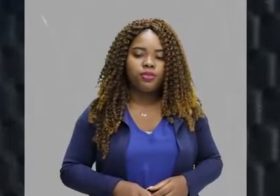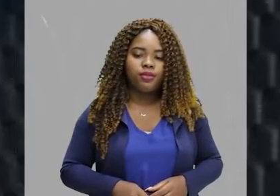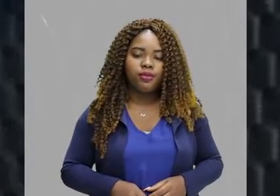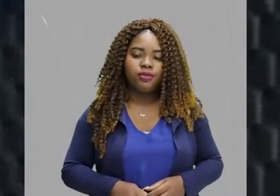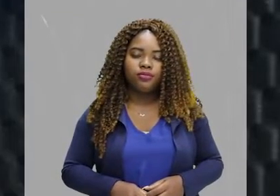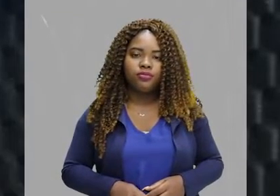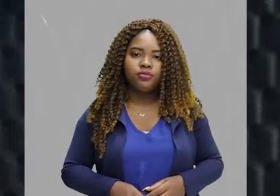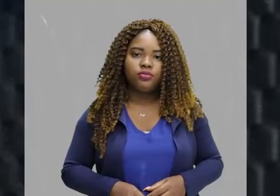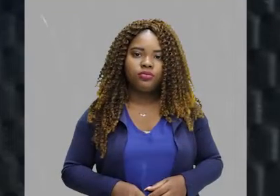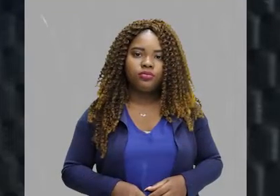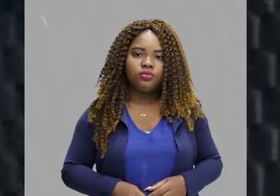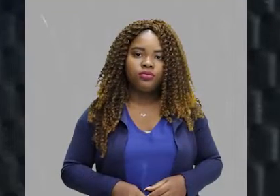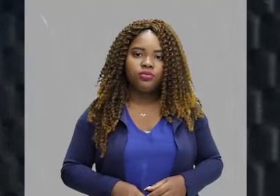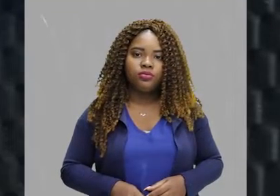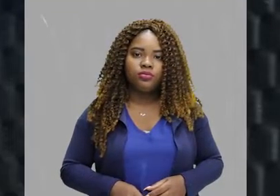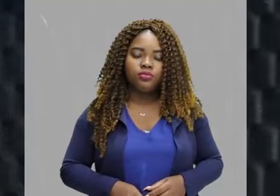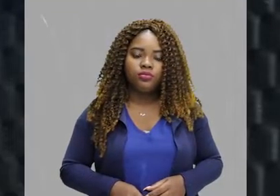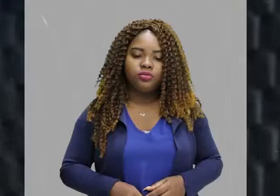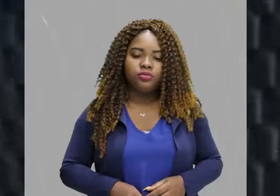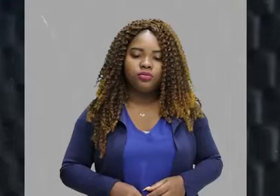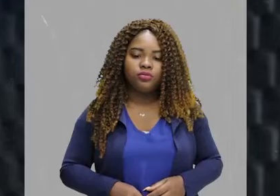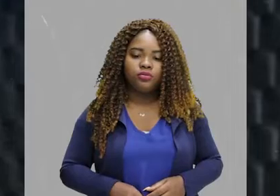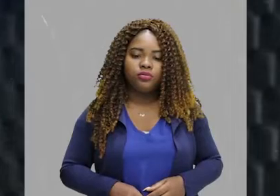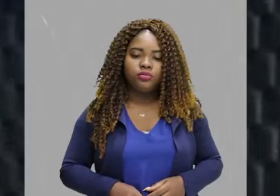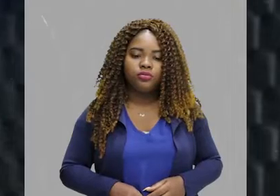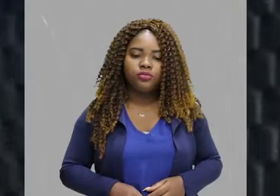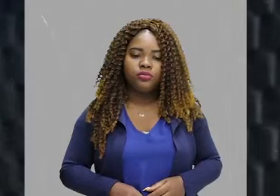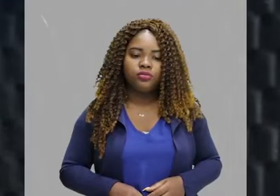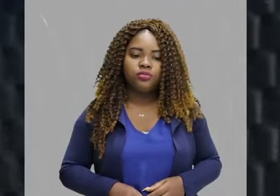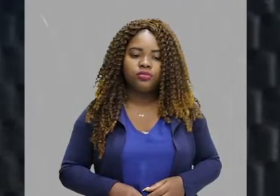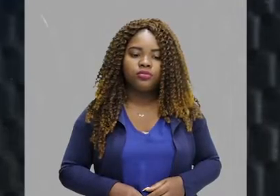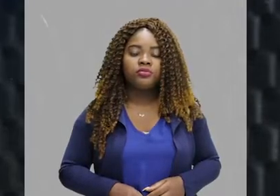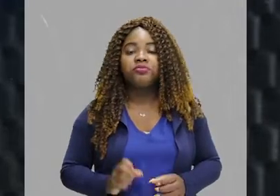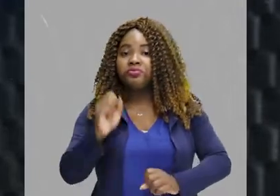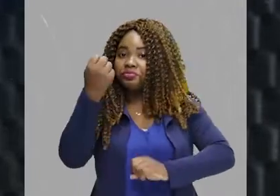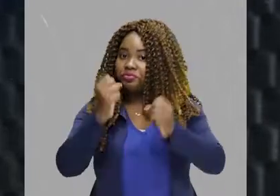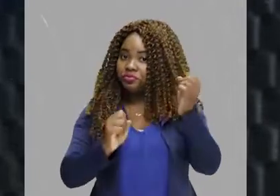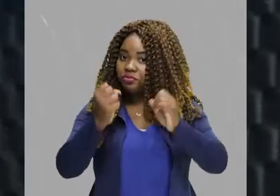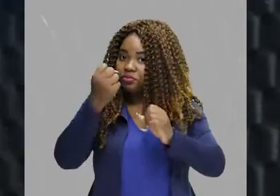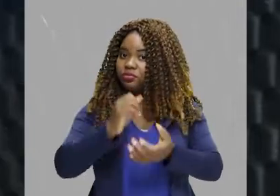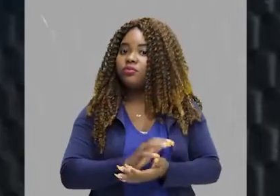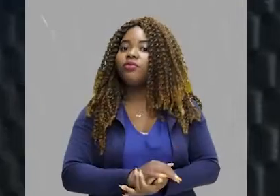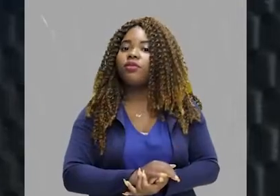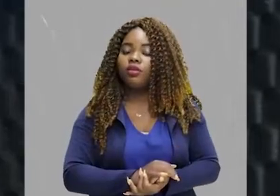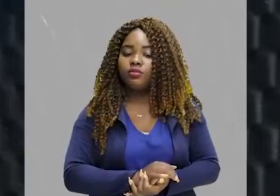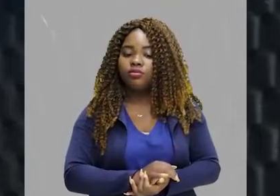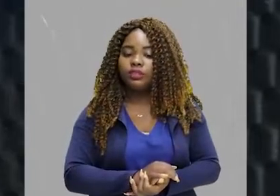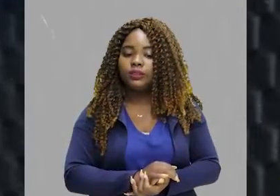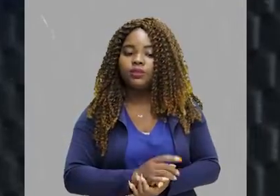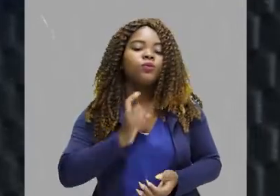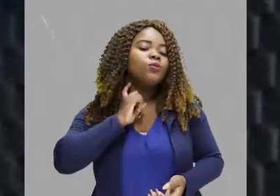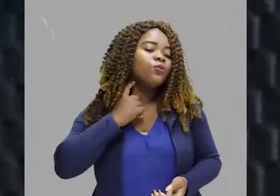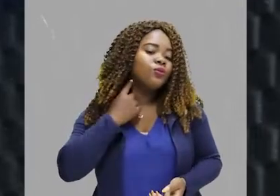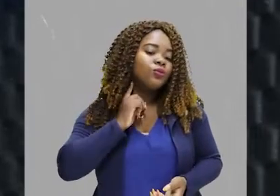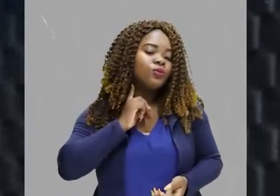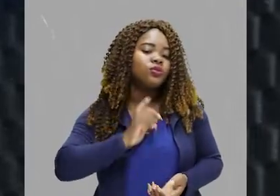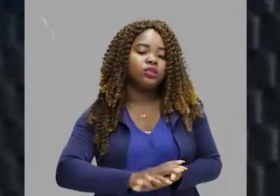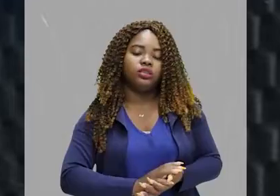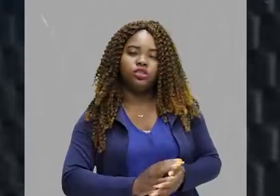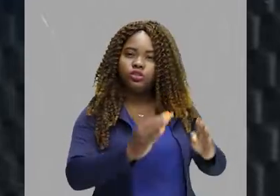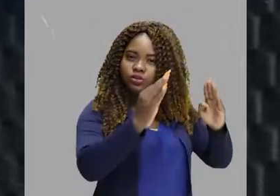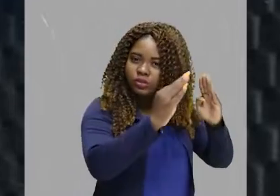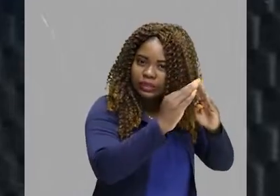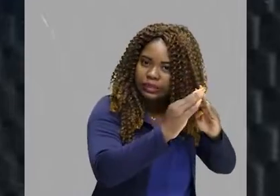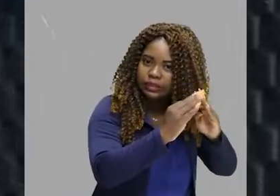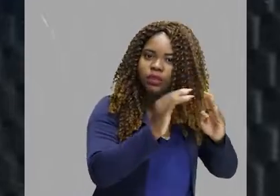ou dejetos domésticos e também industriais. A parte industrial deixa para as indústrias. A parte de dejeto doméstico,